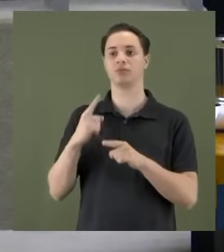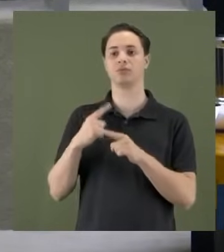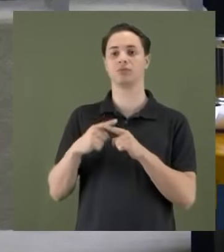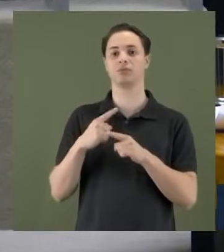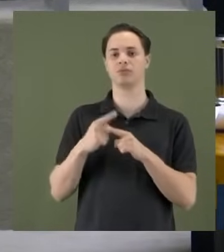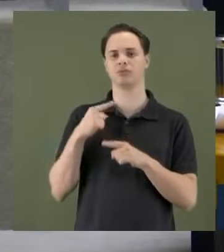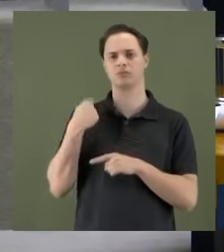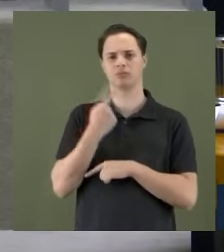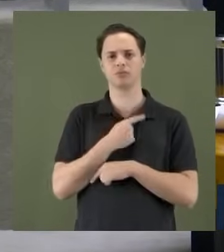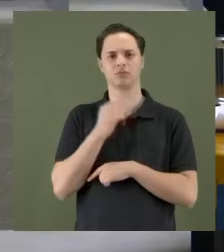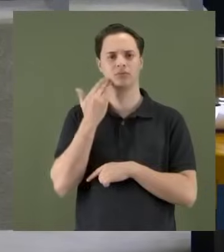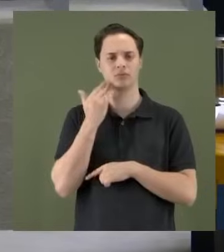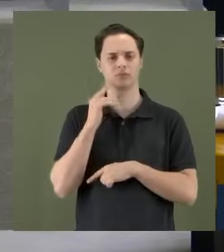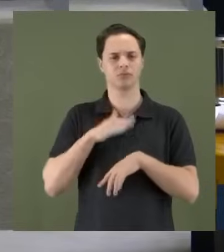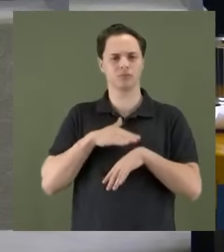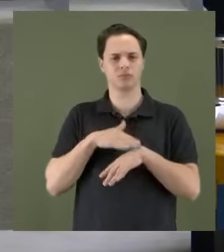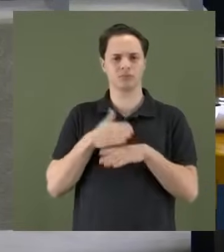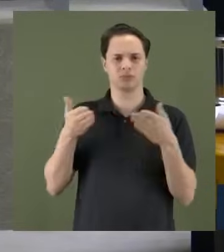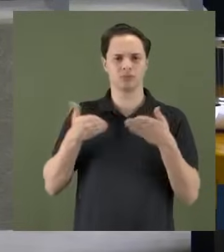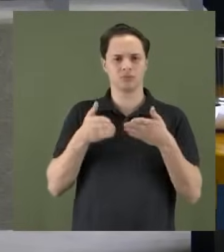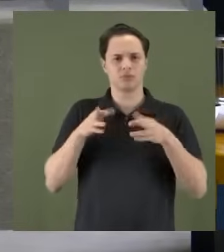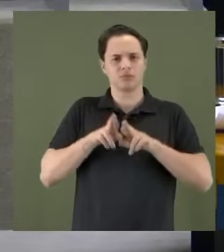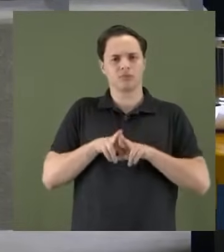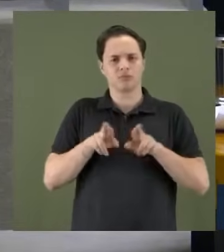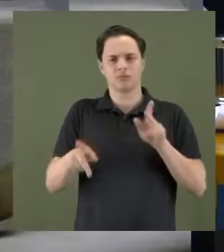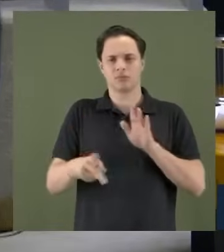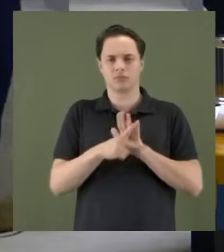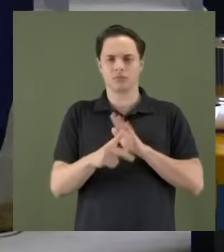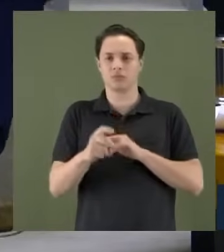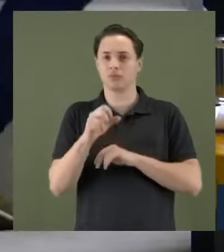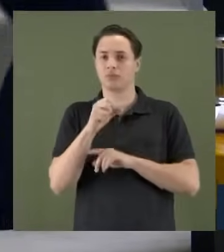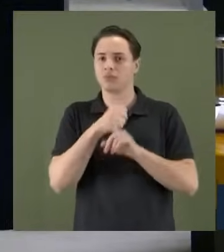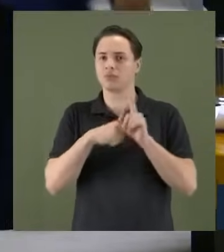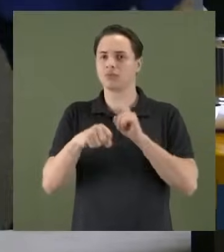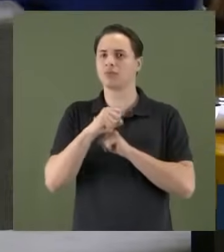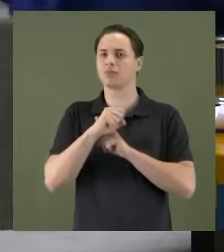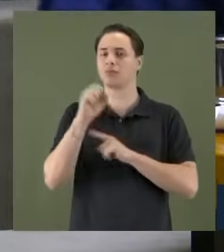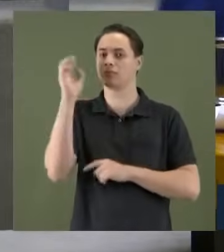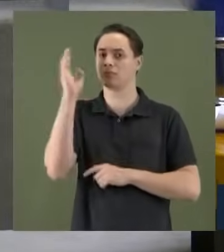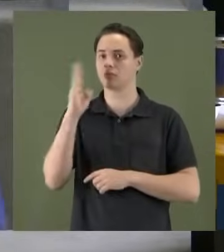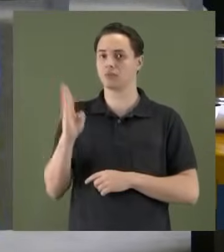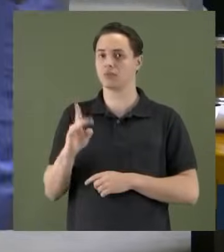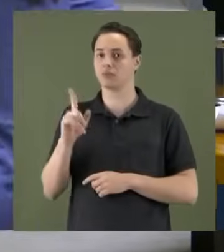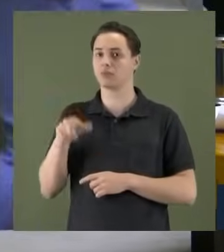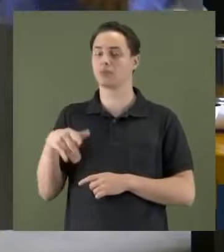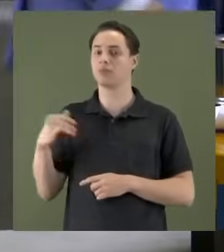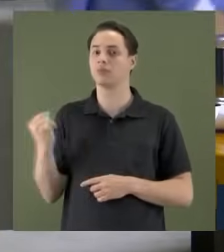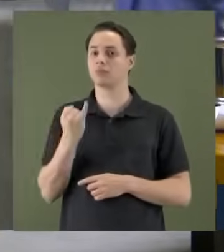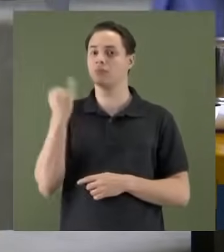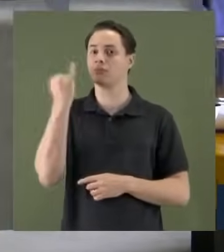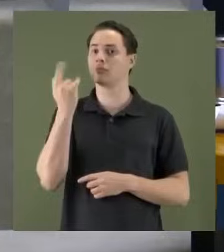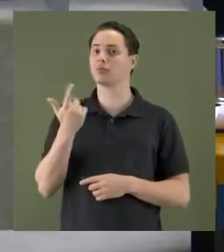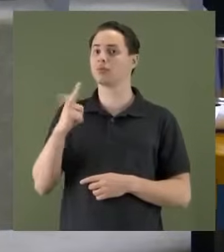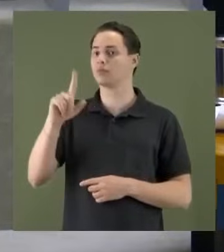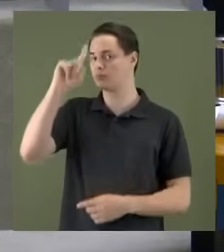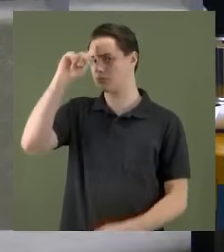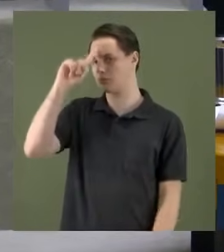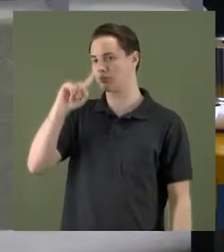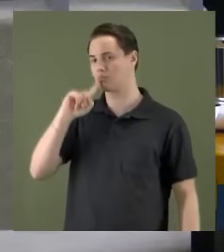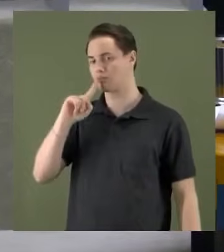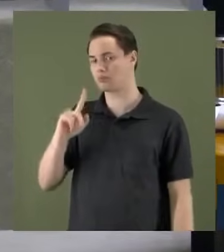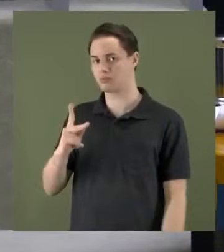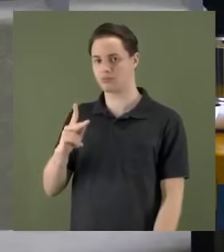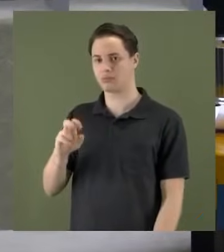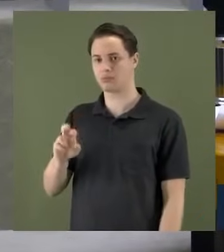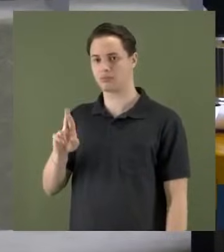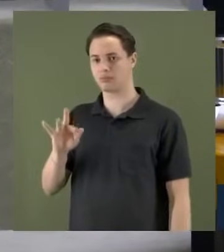de conflagração e de polarização da sociedade brasileira era importante um outro perfil. Um perfil